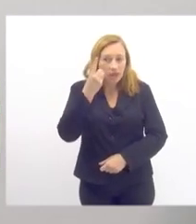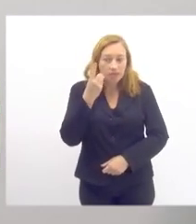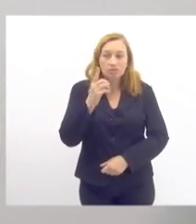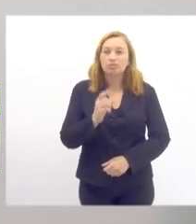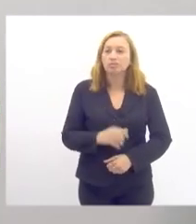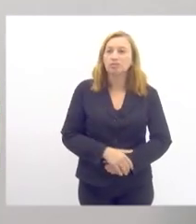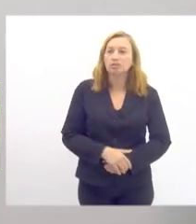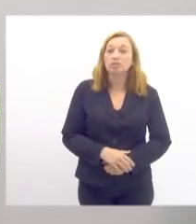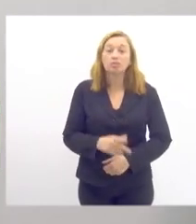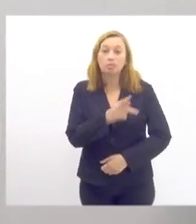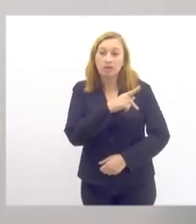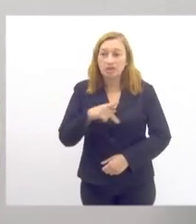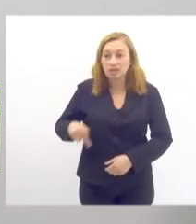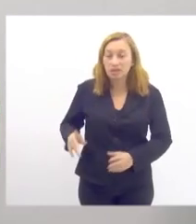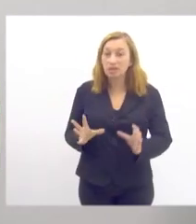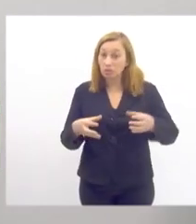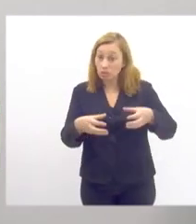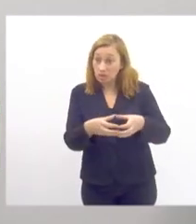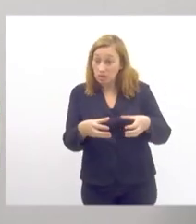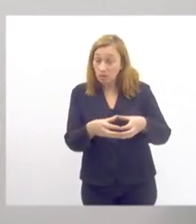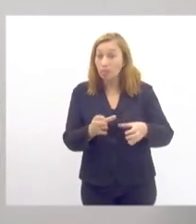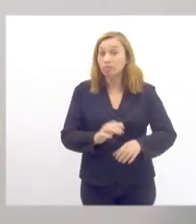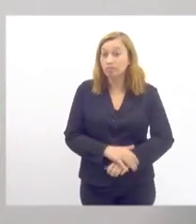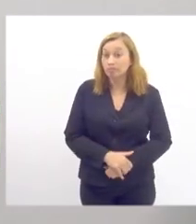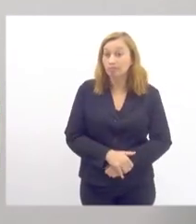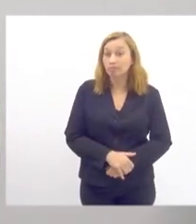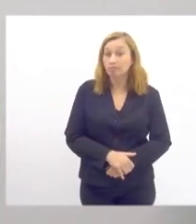com o presidente da comissão, né?